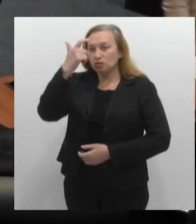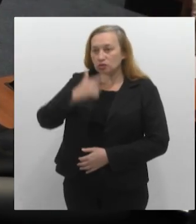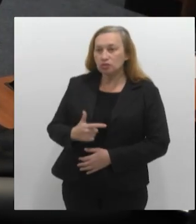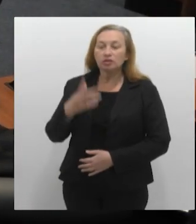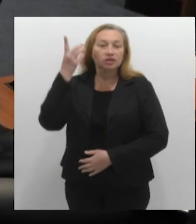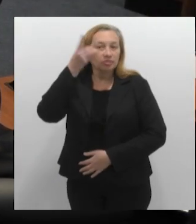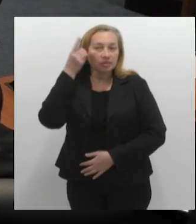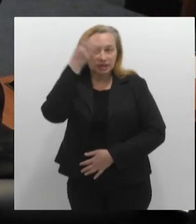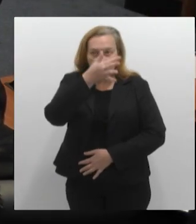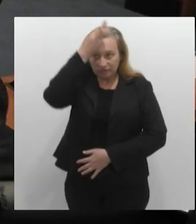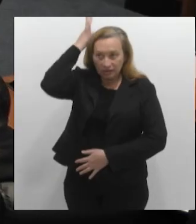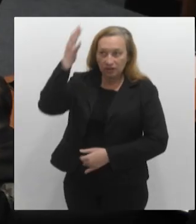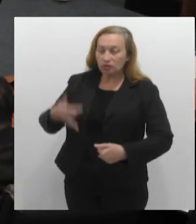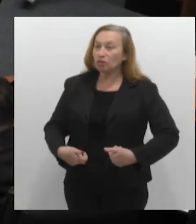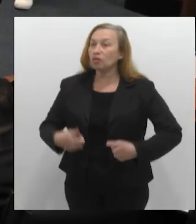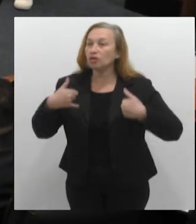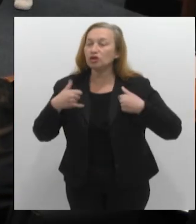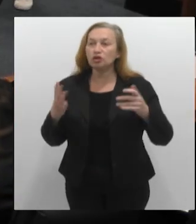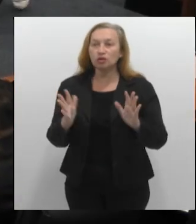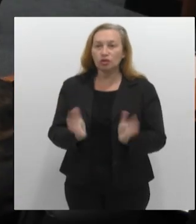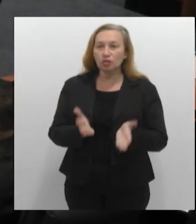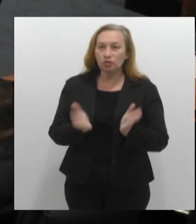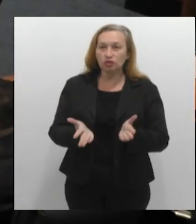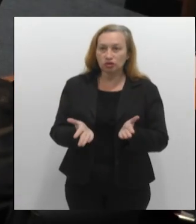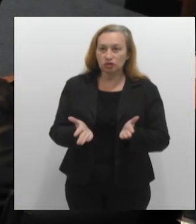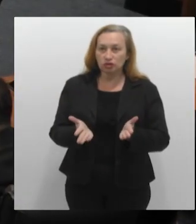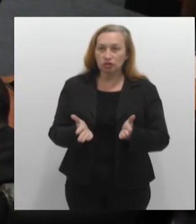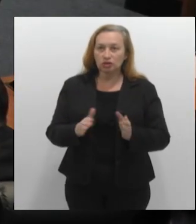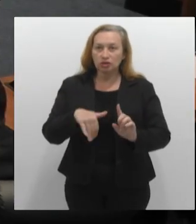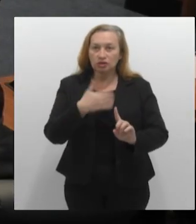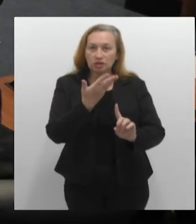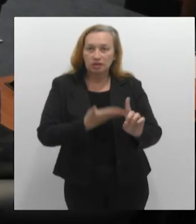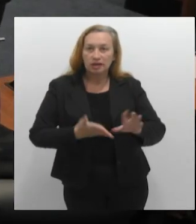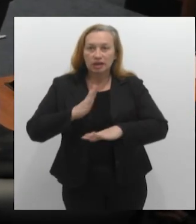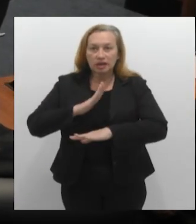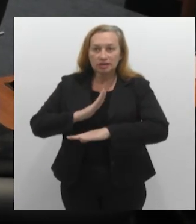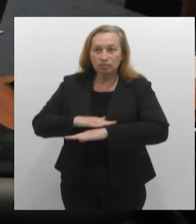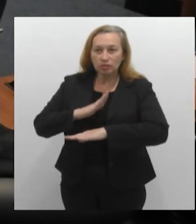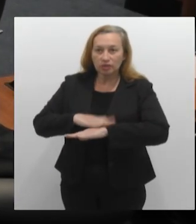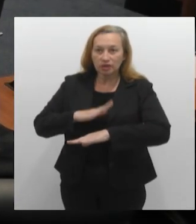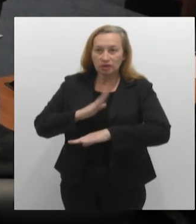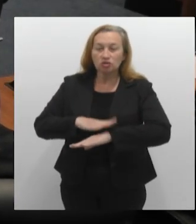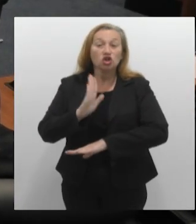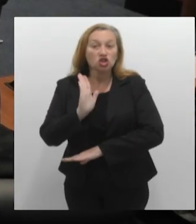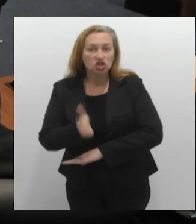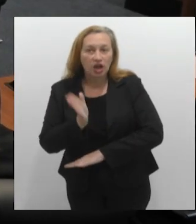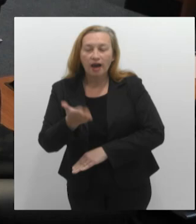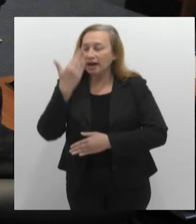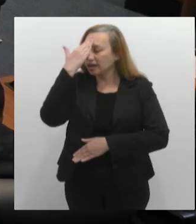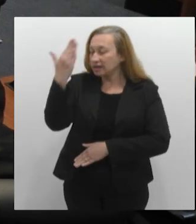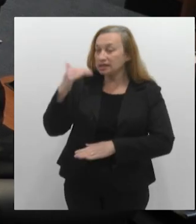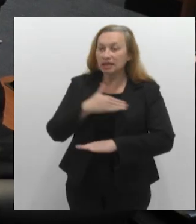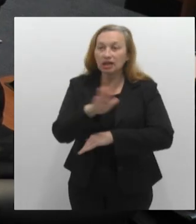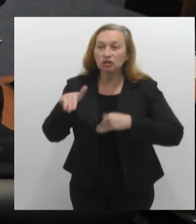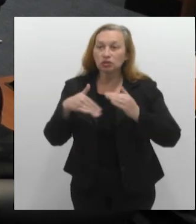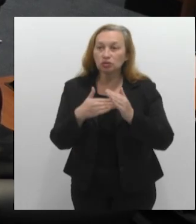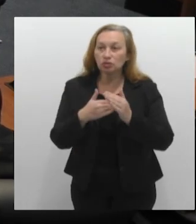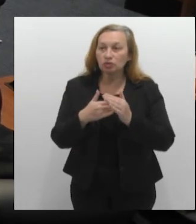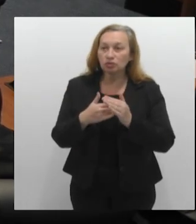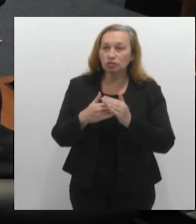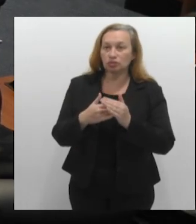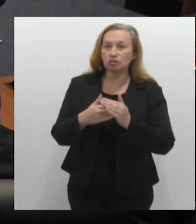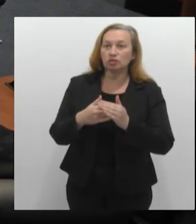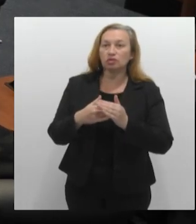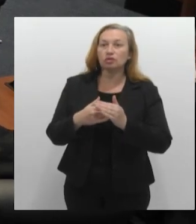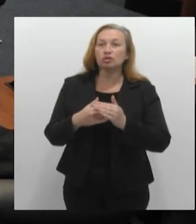muito honrado de hoje presidir essa sessão, este momento, já agradecendo a todas as autoridades